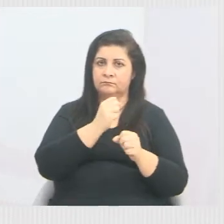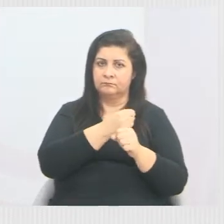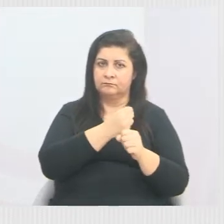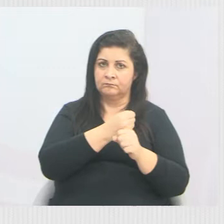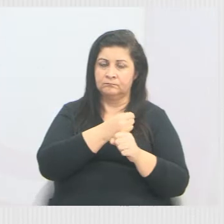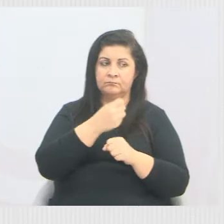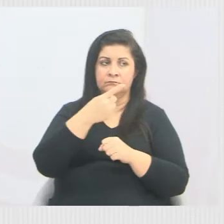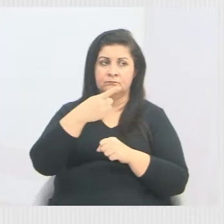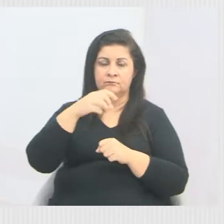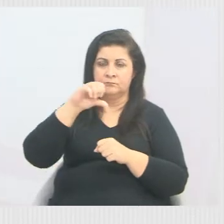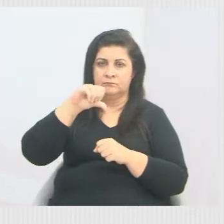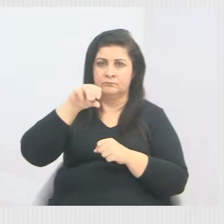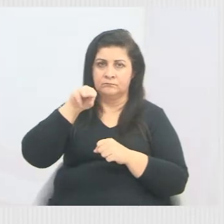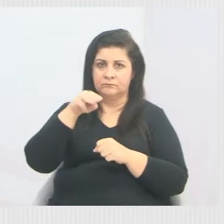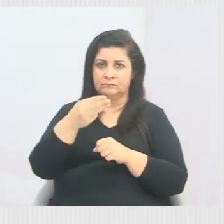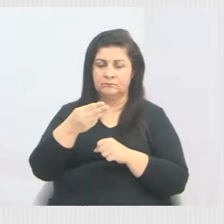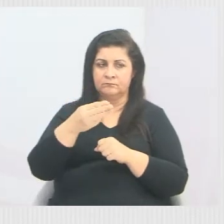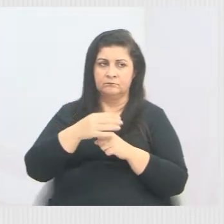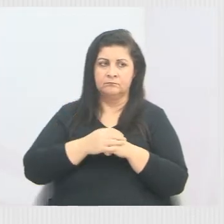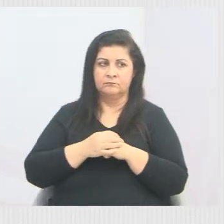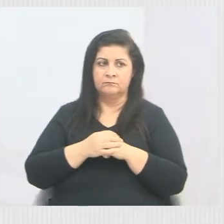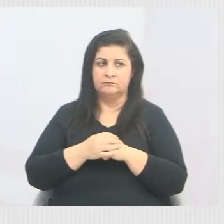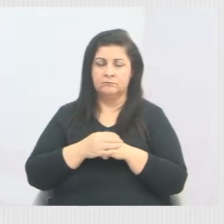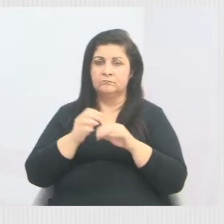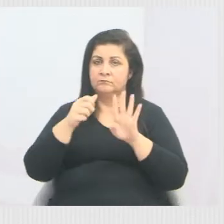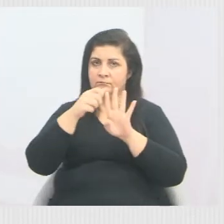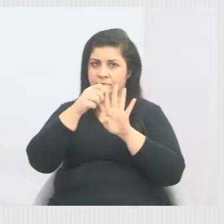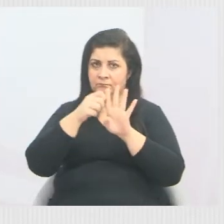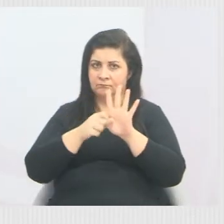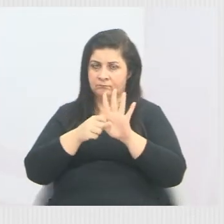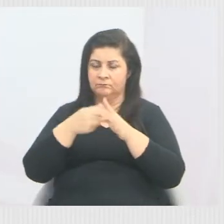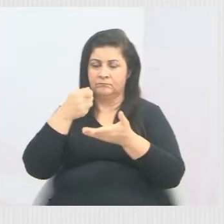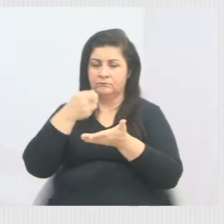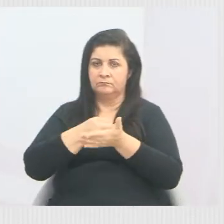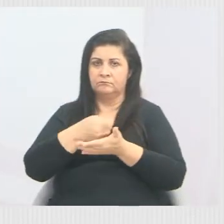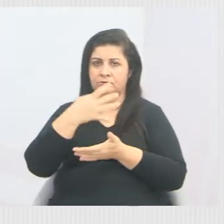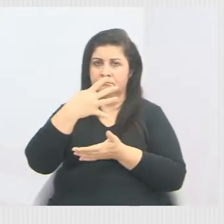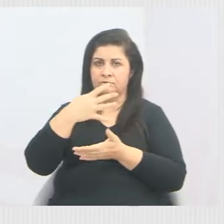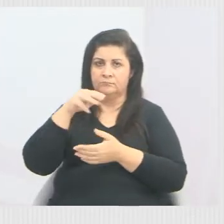2021, 19.099.000, liquidado